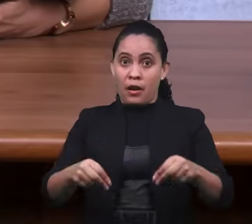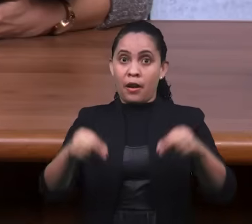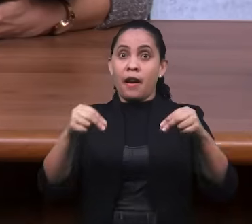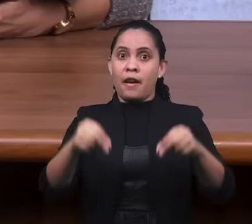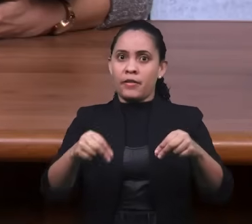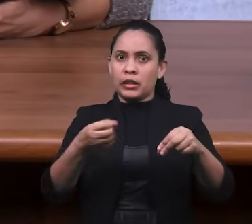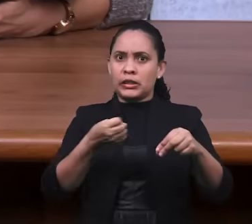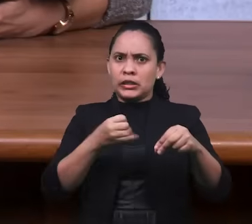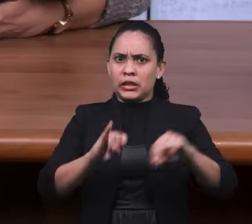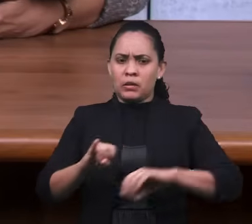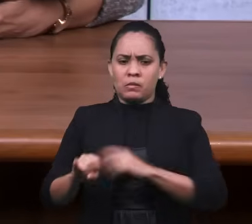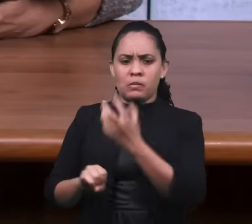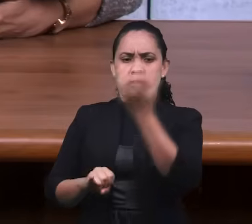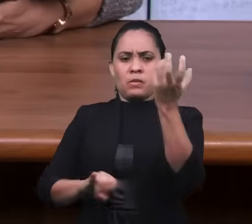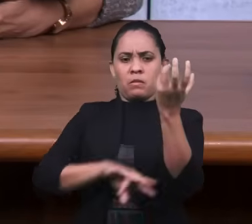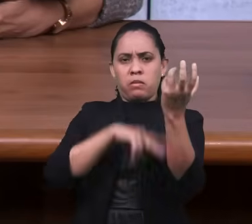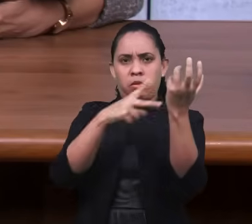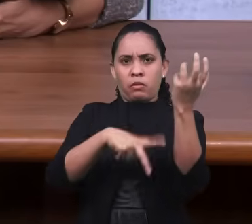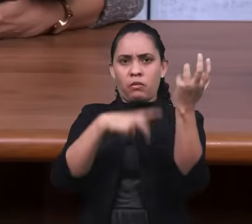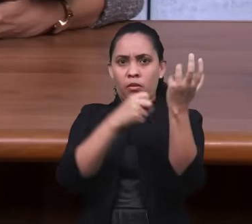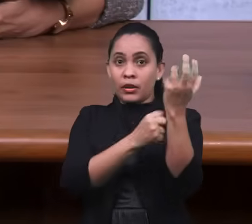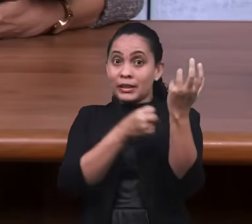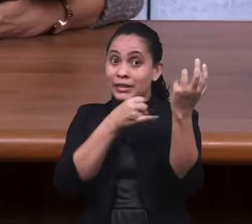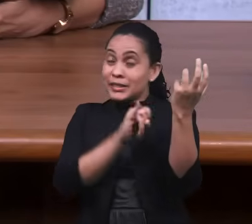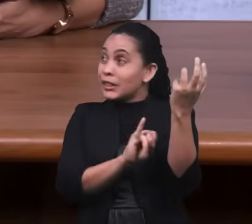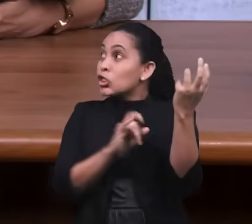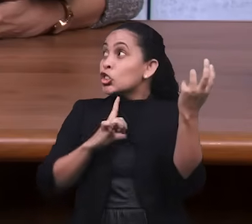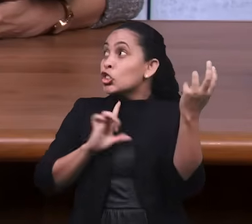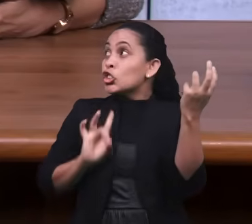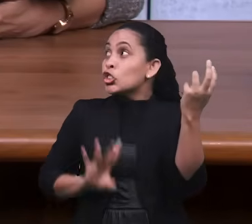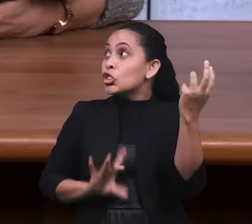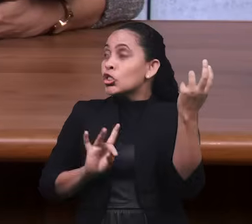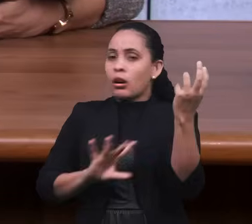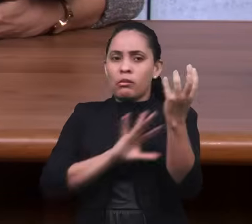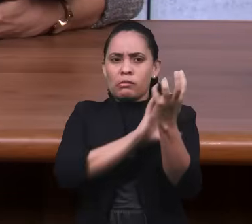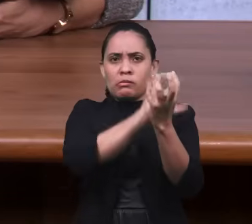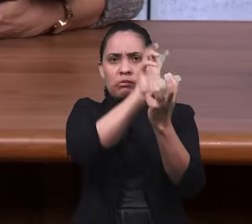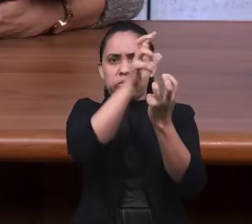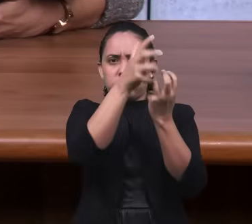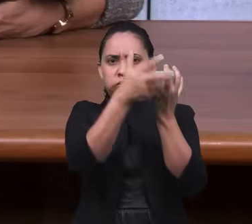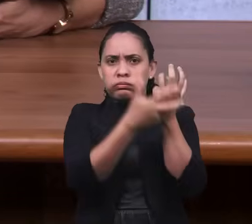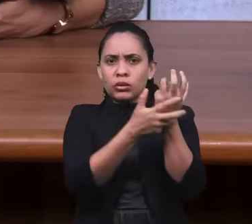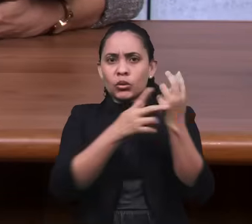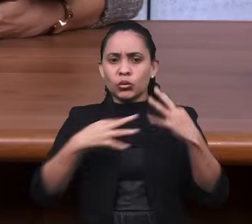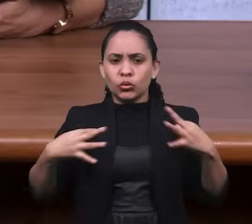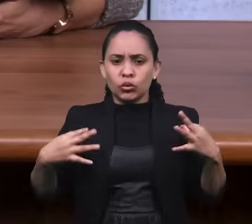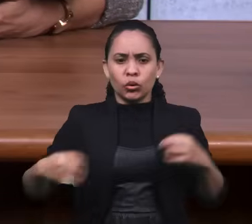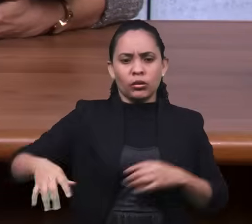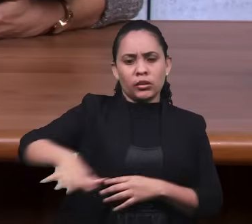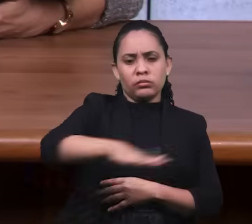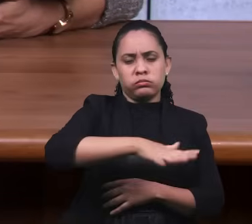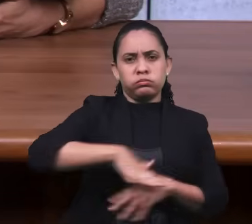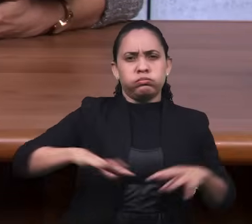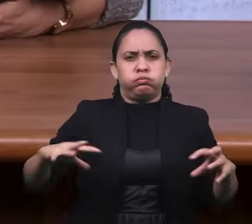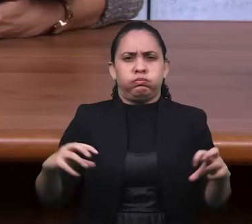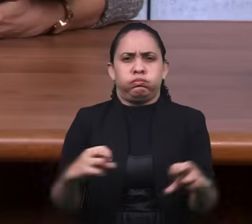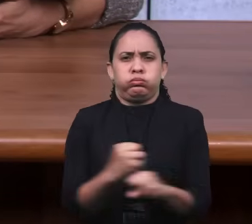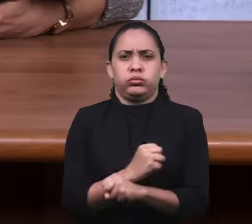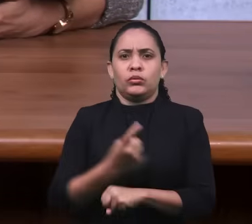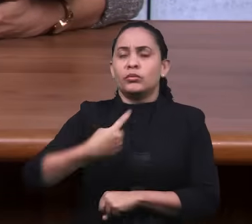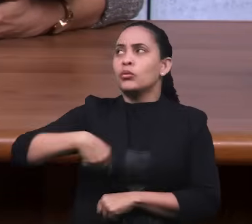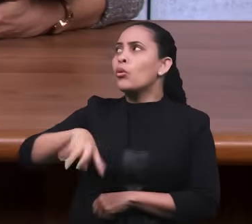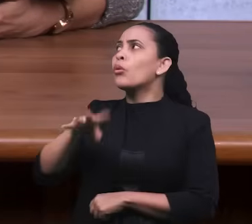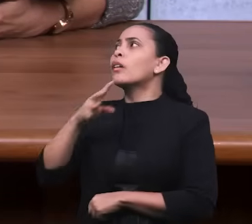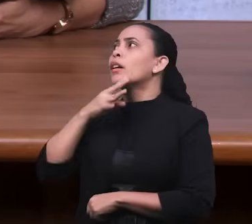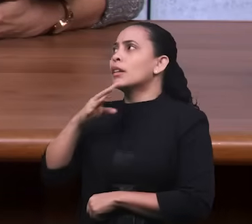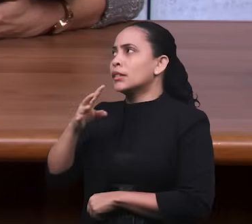Se o orvalho estiver somente no velo e secura sobre toda a terra, então conhecerei